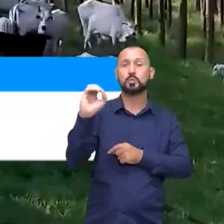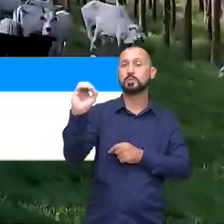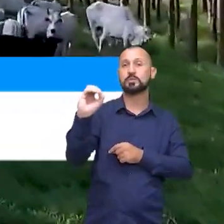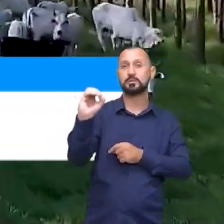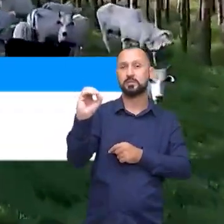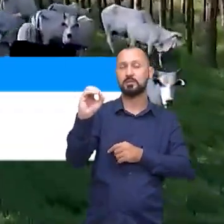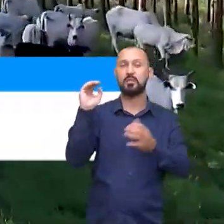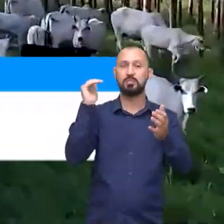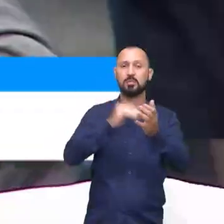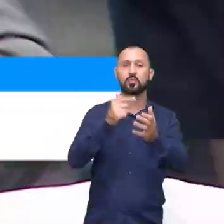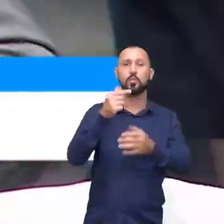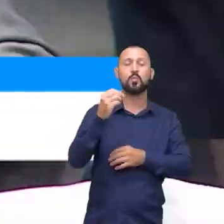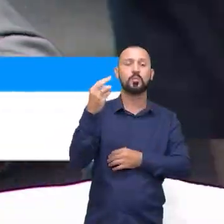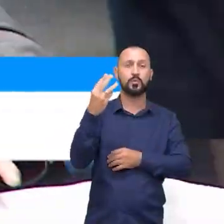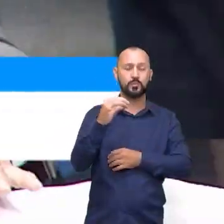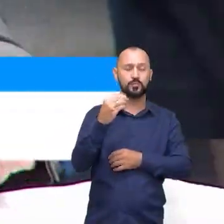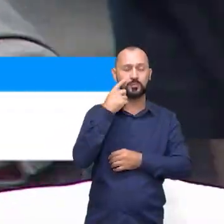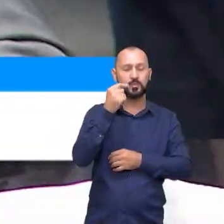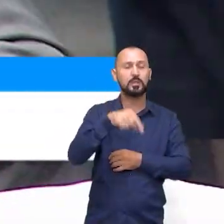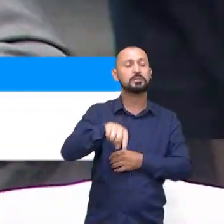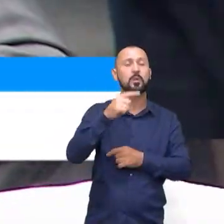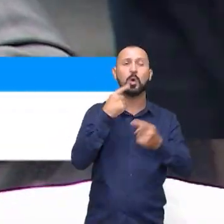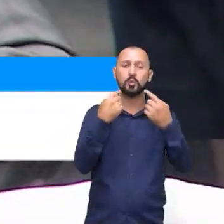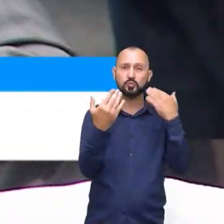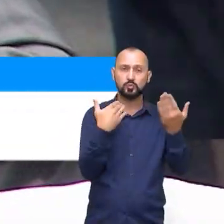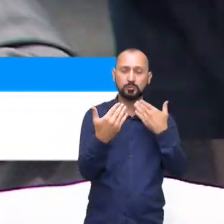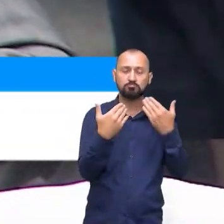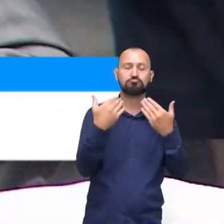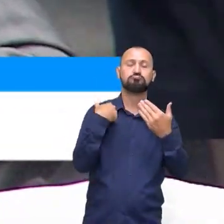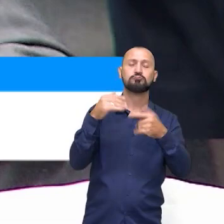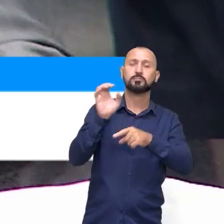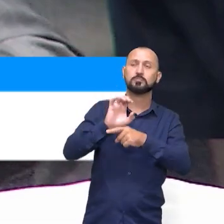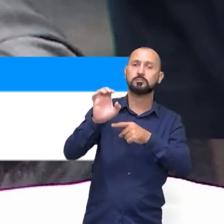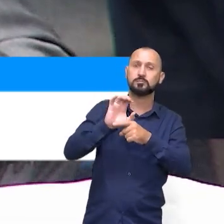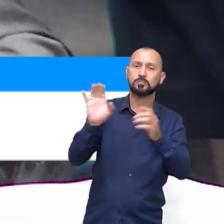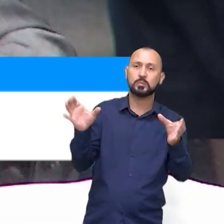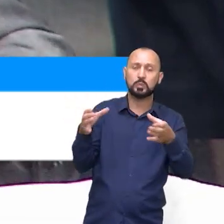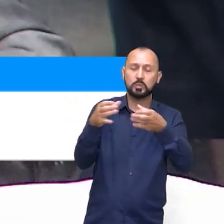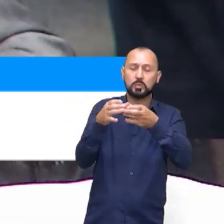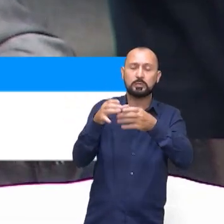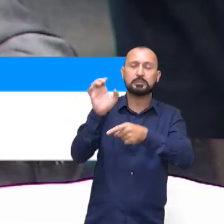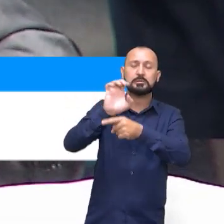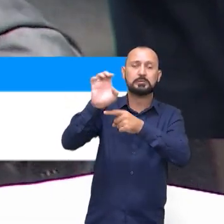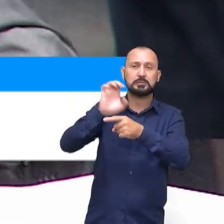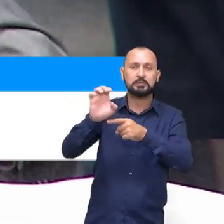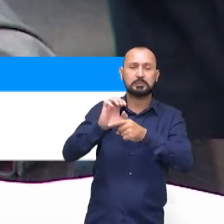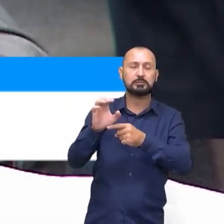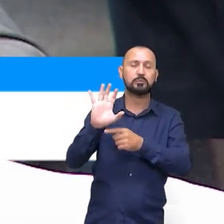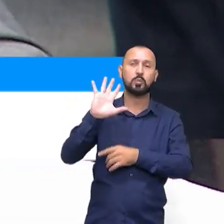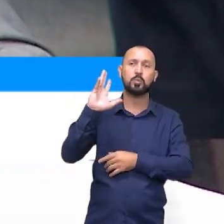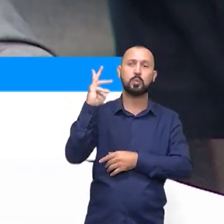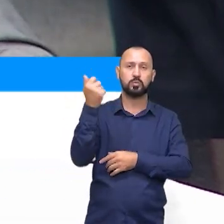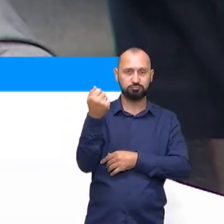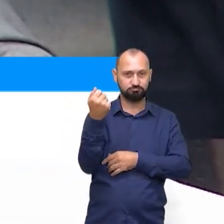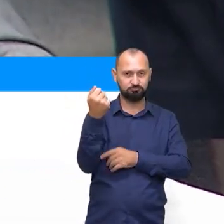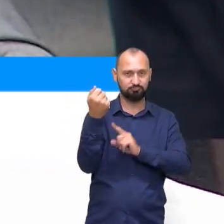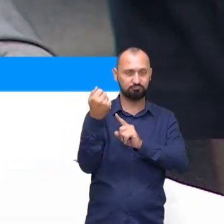até 2030. Assim, a ratificação pelo estado de Mato Grosso do Sul do Consórcio Interestadual sobre o